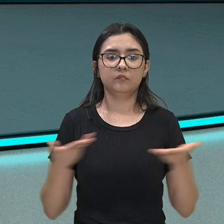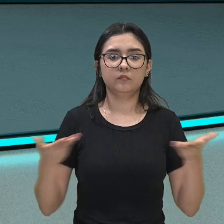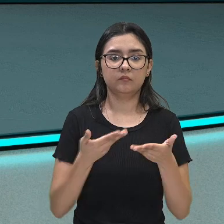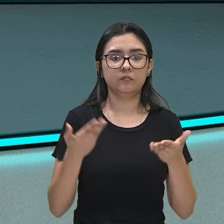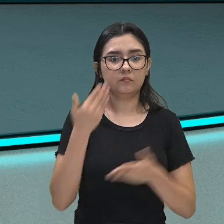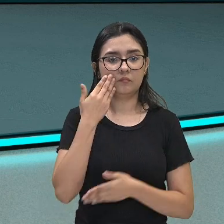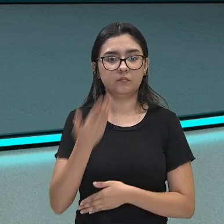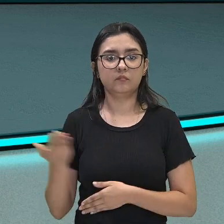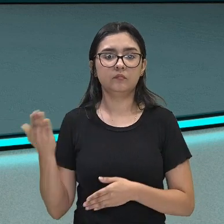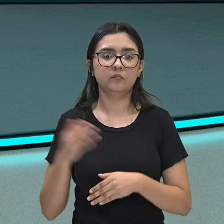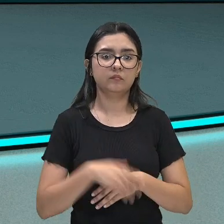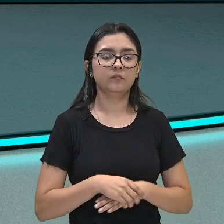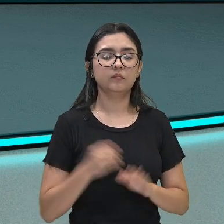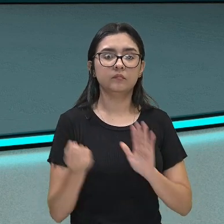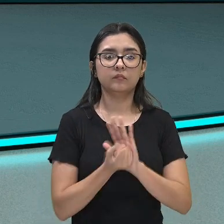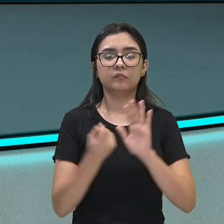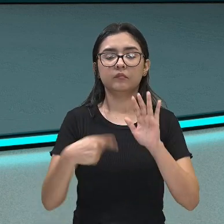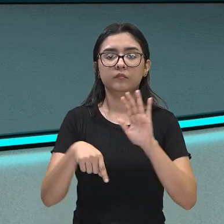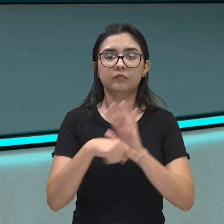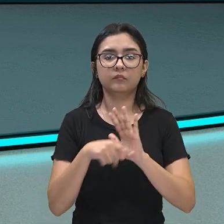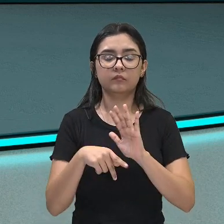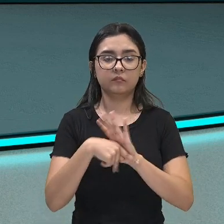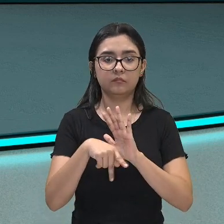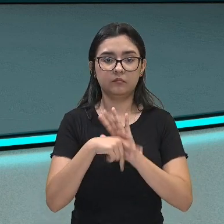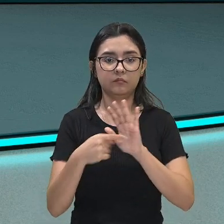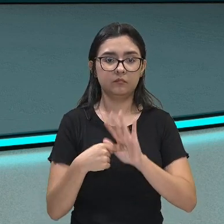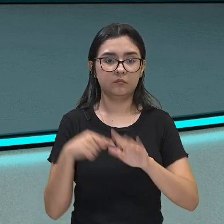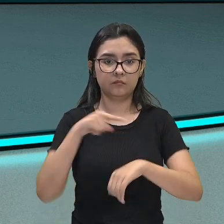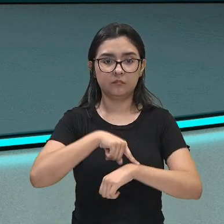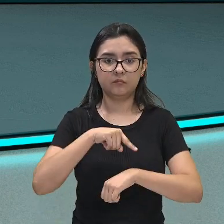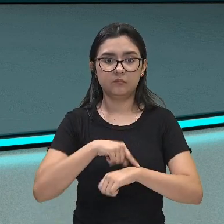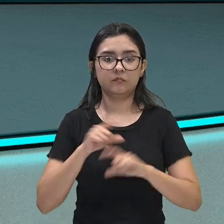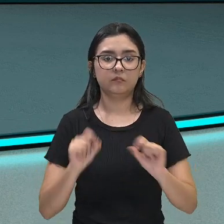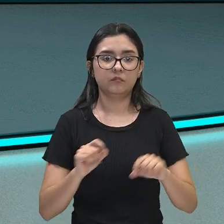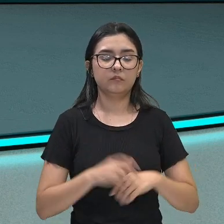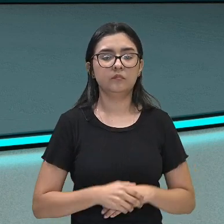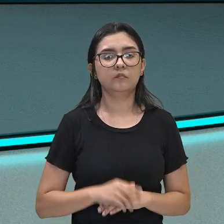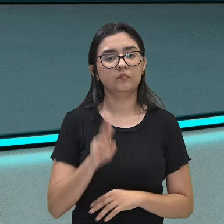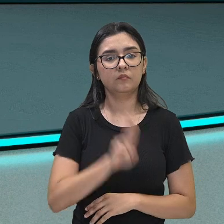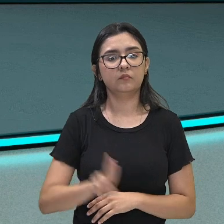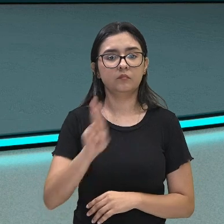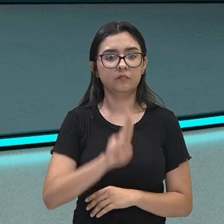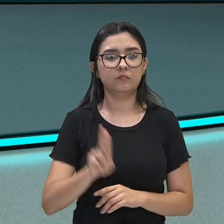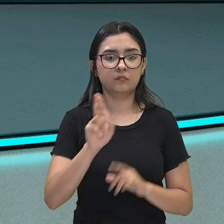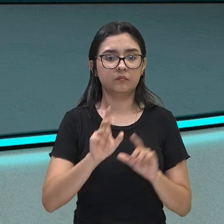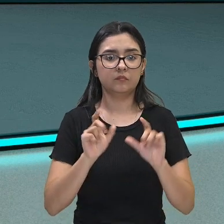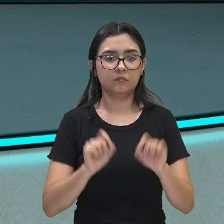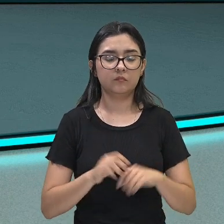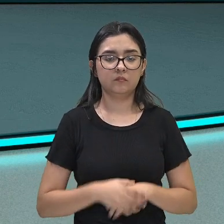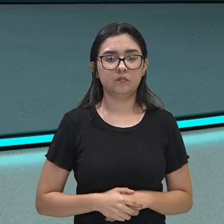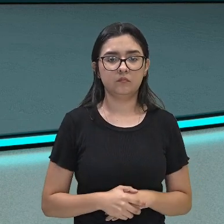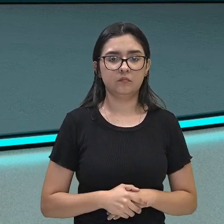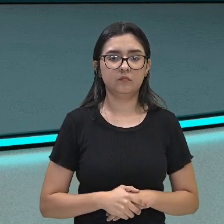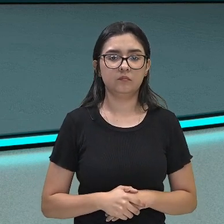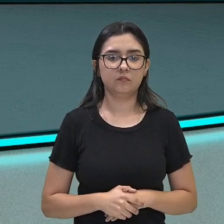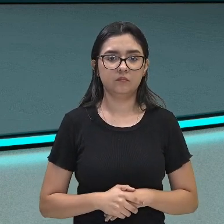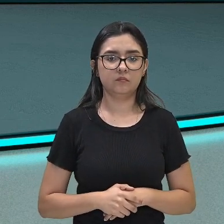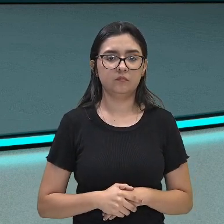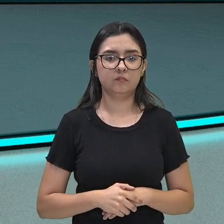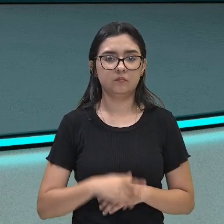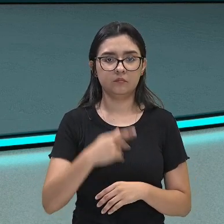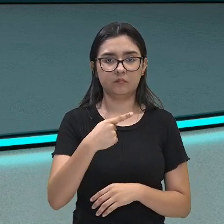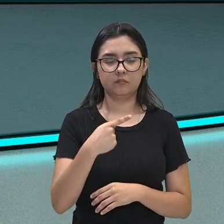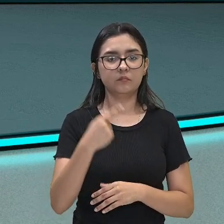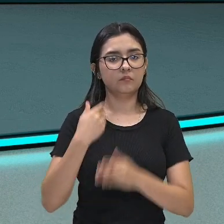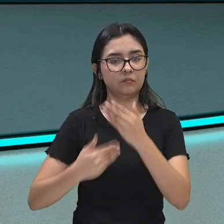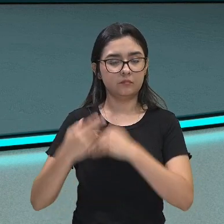para vocês os marcadores temporales utilizados aí com el pretérito